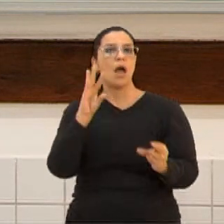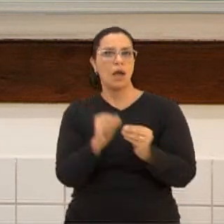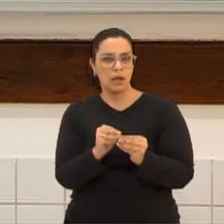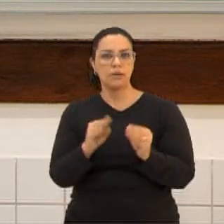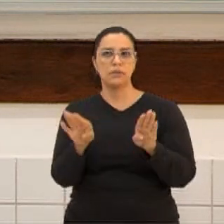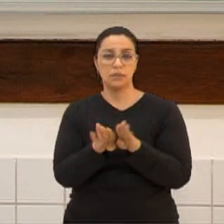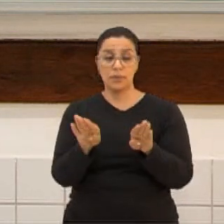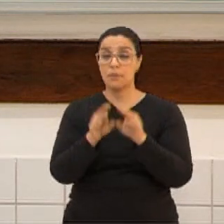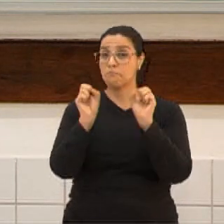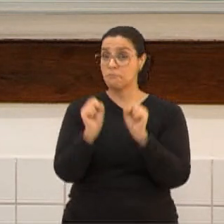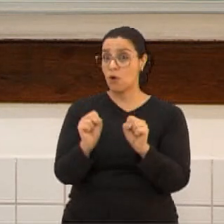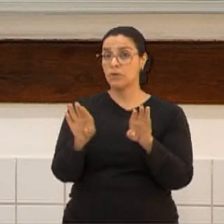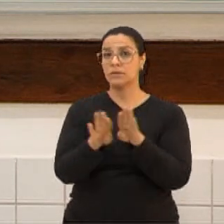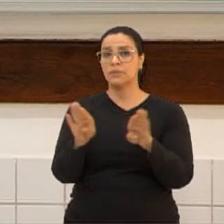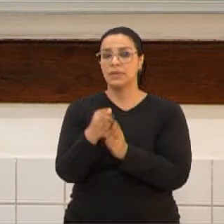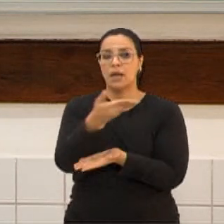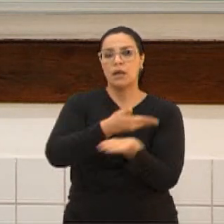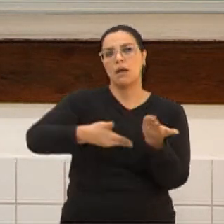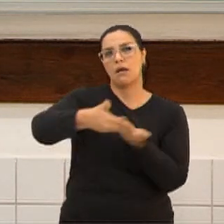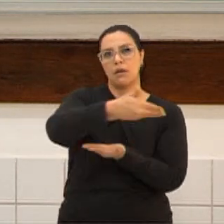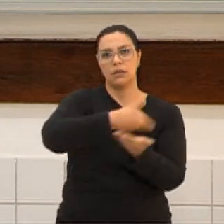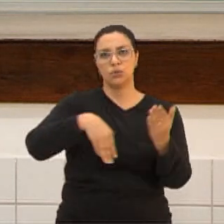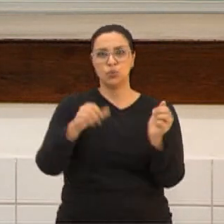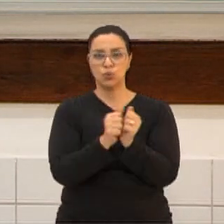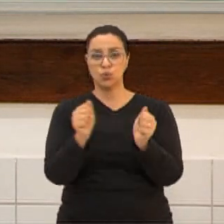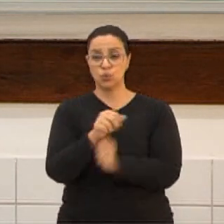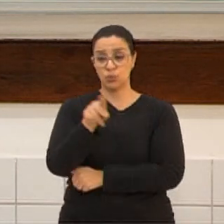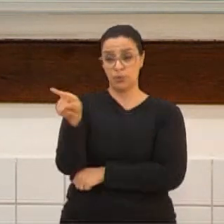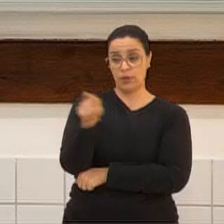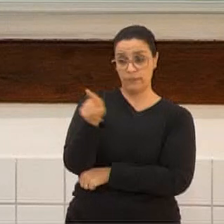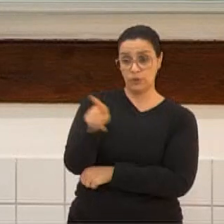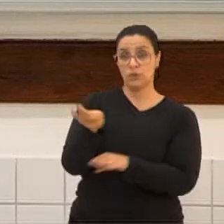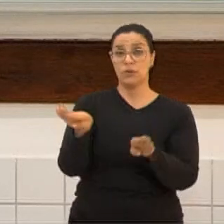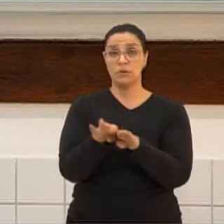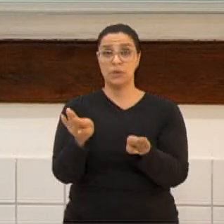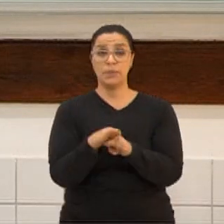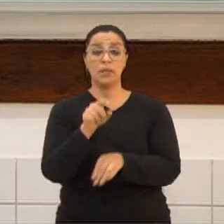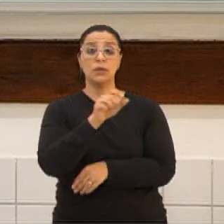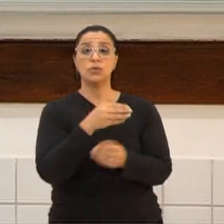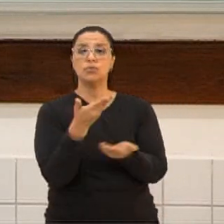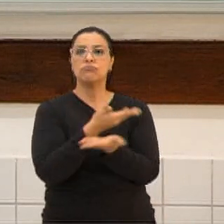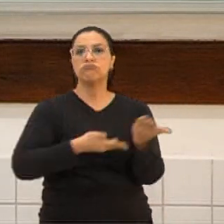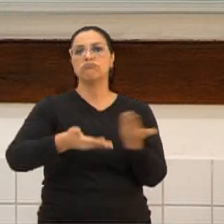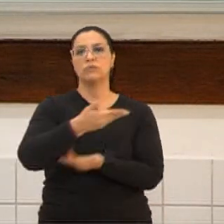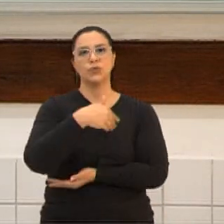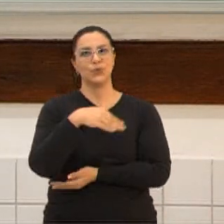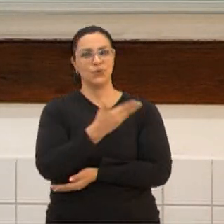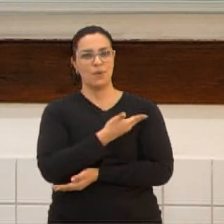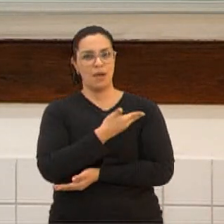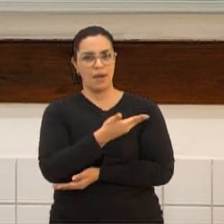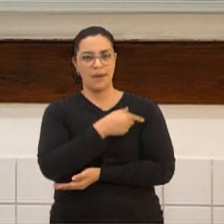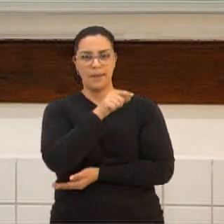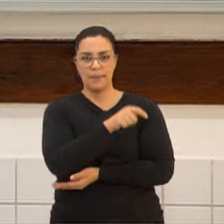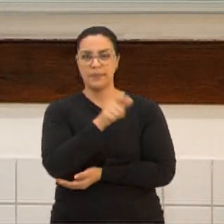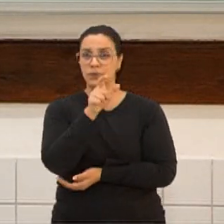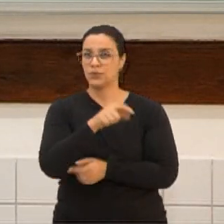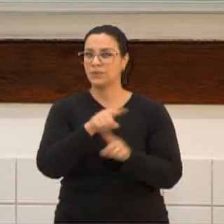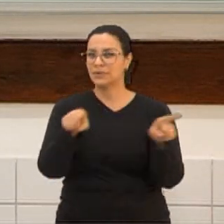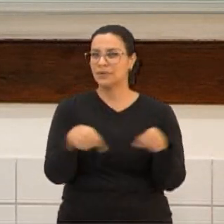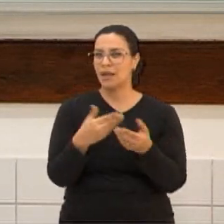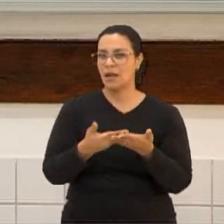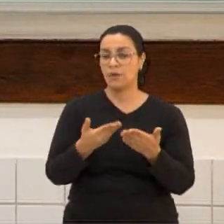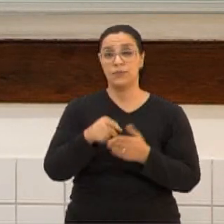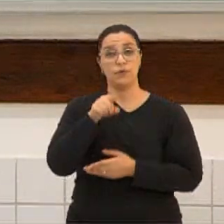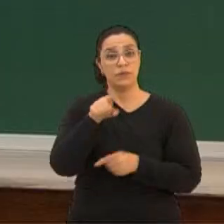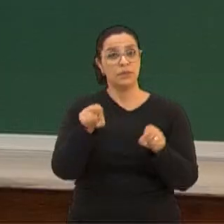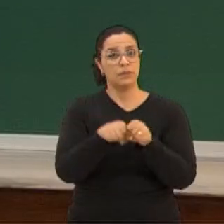interagir, possa se socializar tanto com os seus professores, mas também com os seus colegas. E